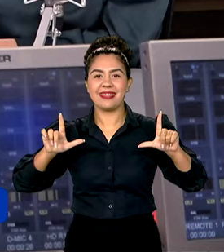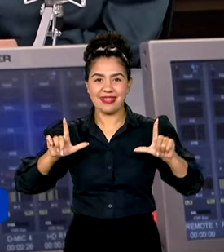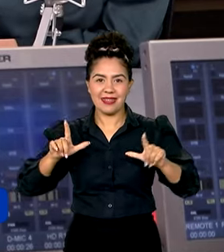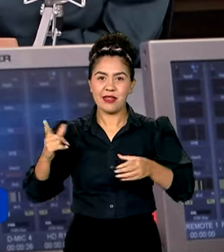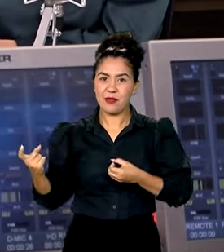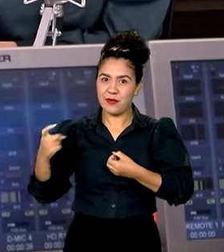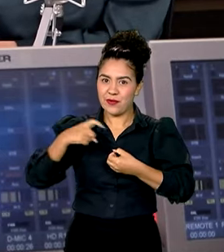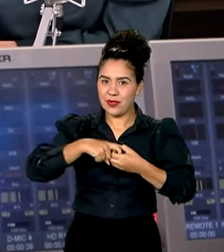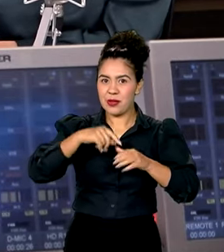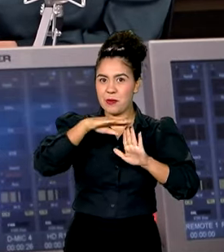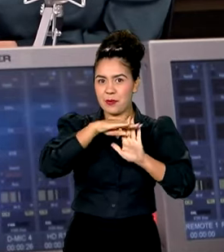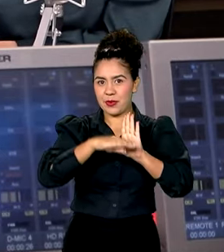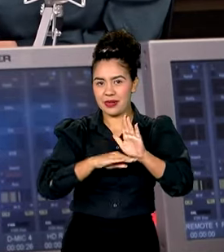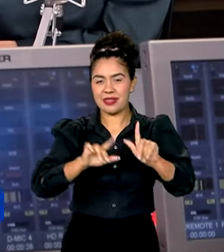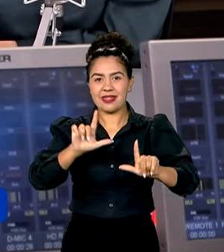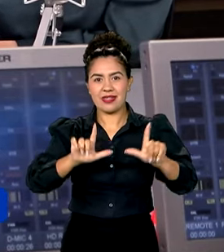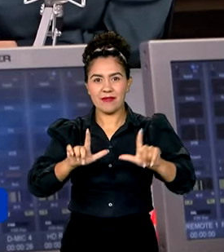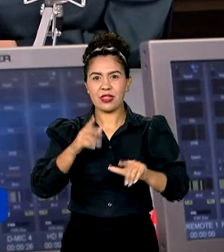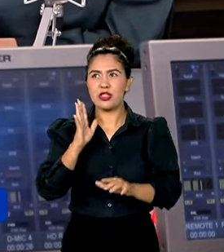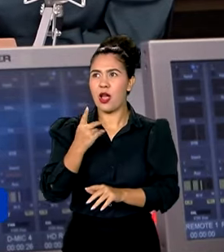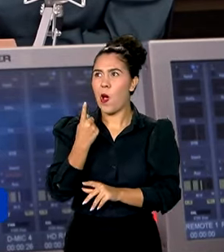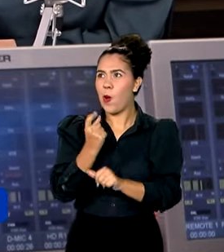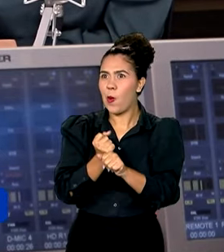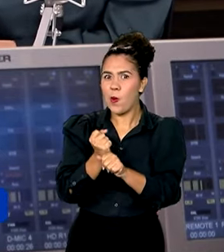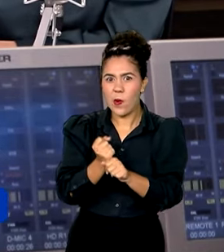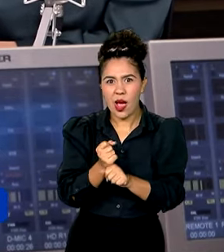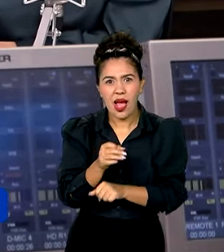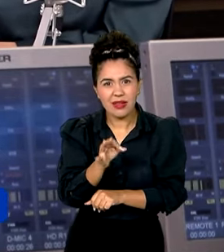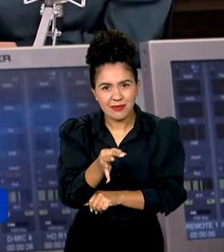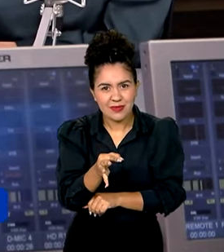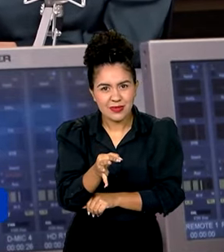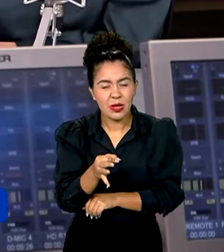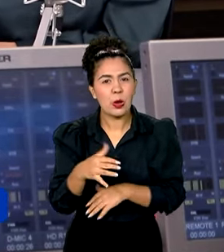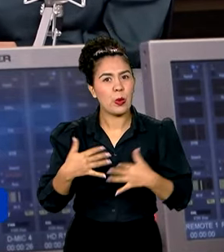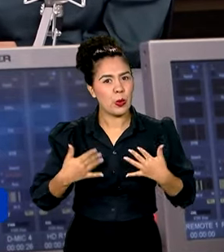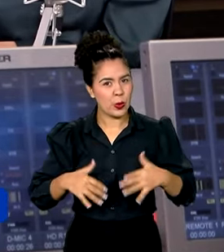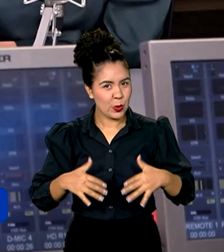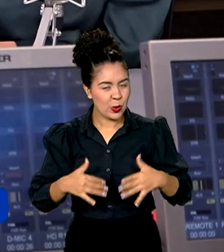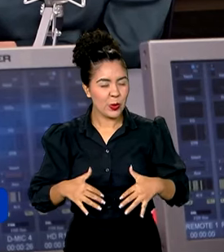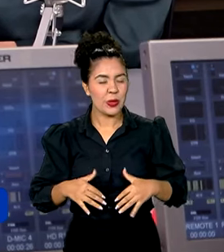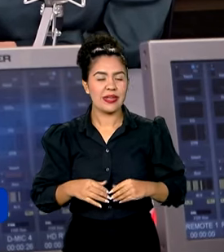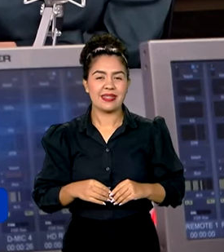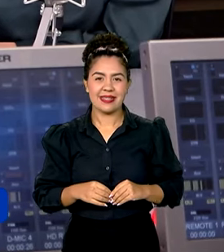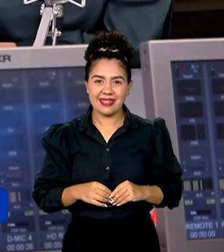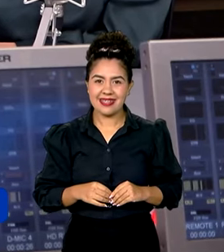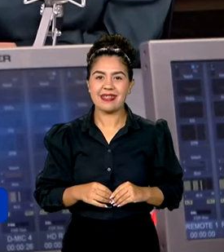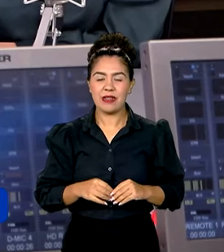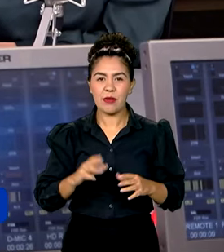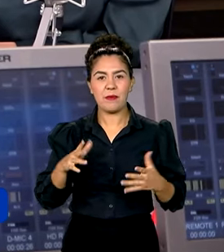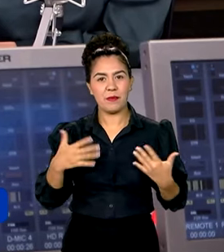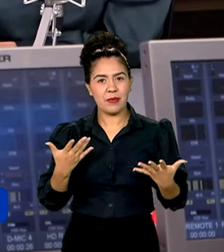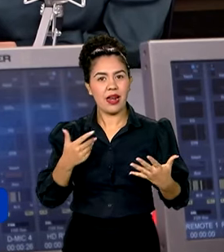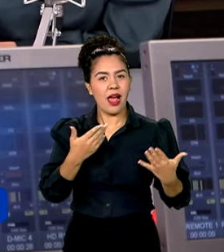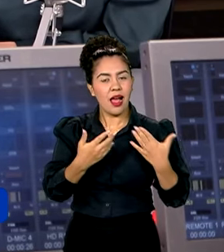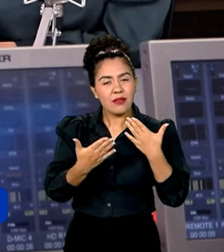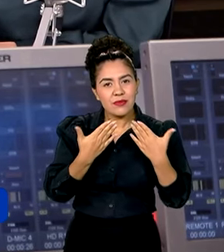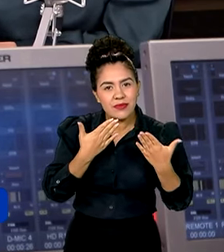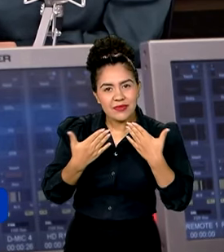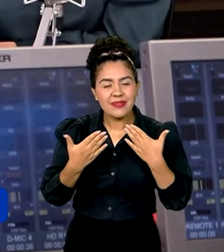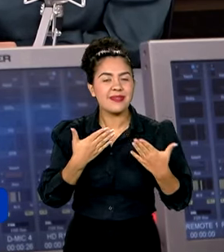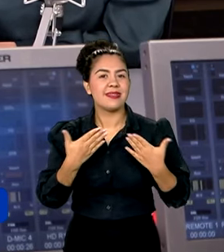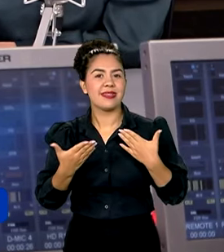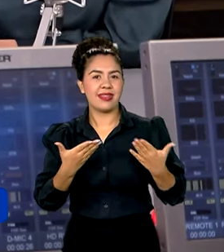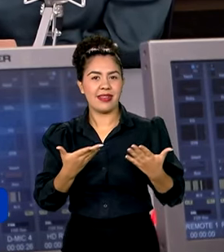né Depois de um ano mais de um ano um pouquinho mais eh para ter esse diálogo aí com